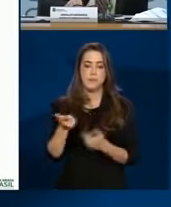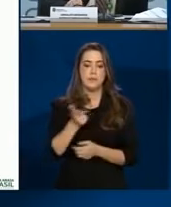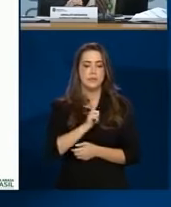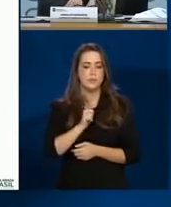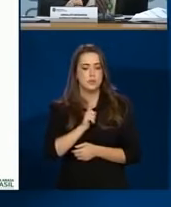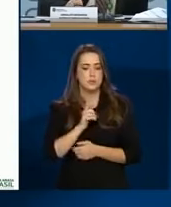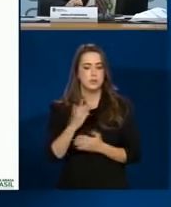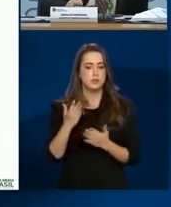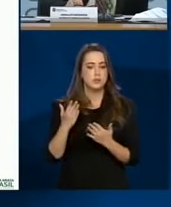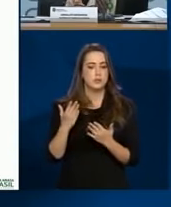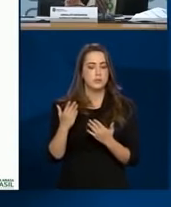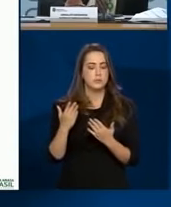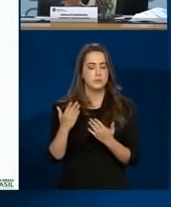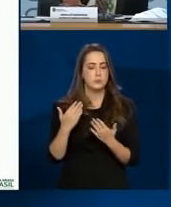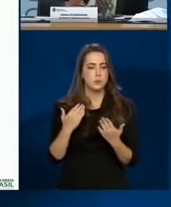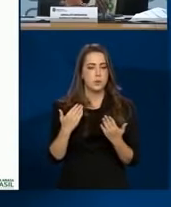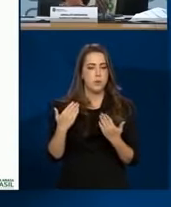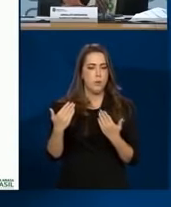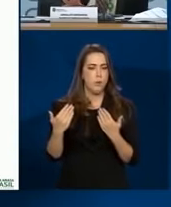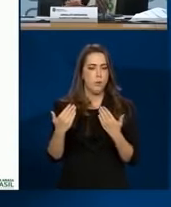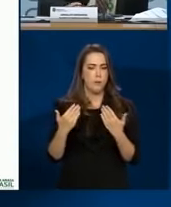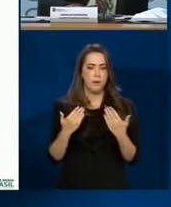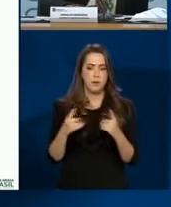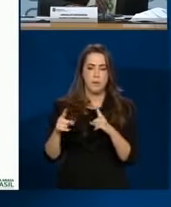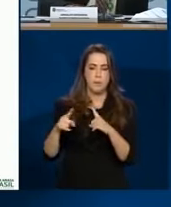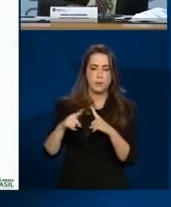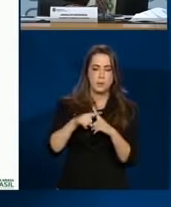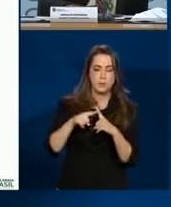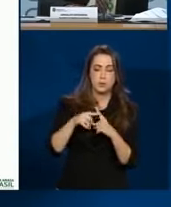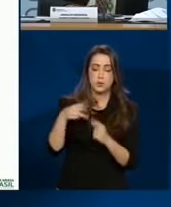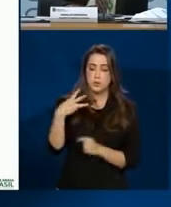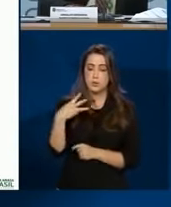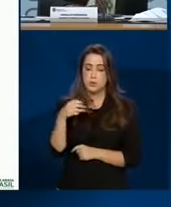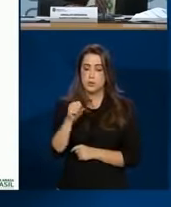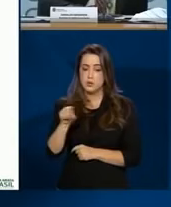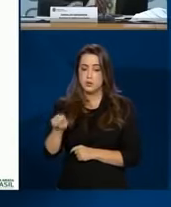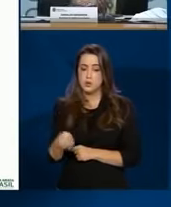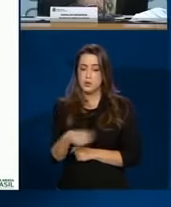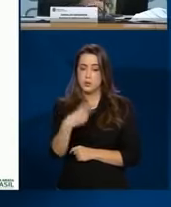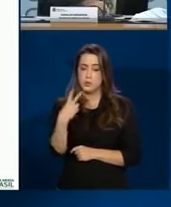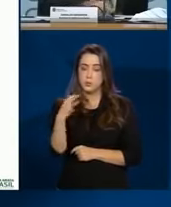temos que uma positividade de